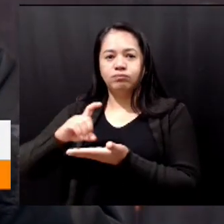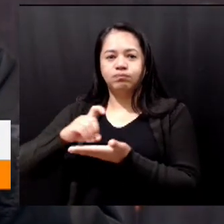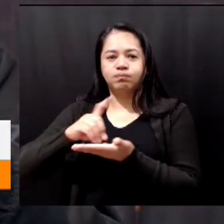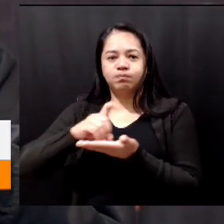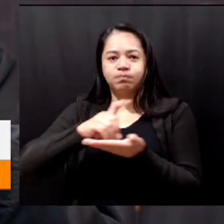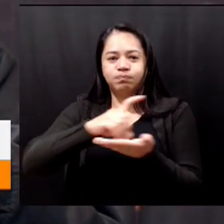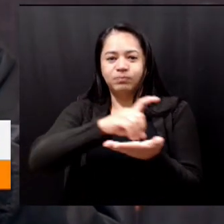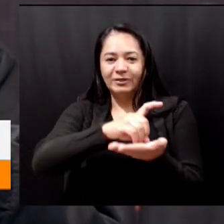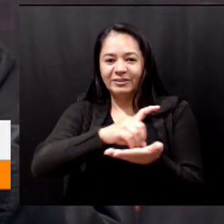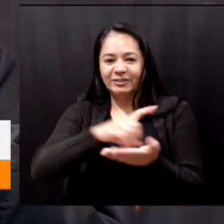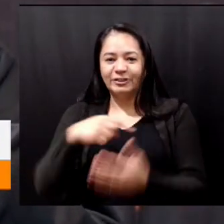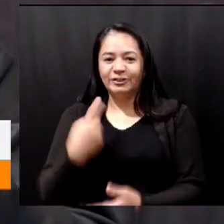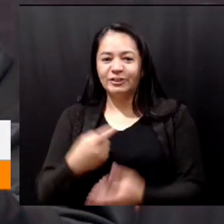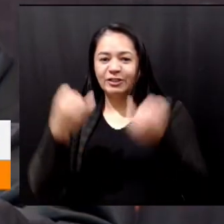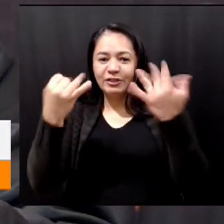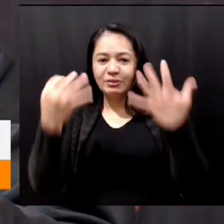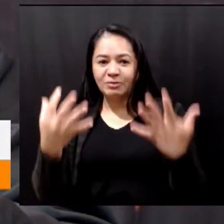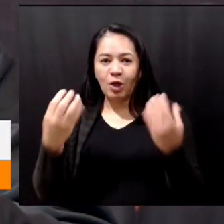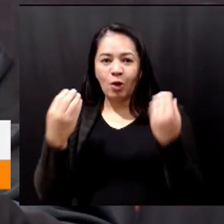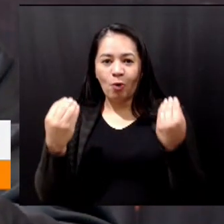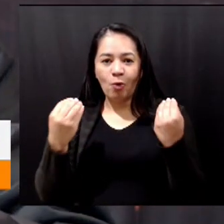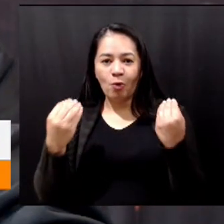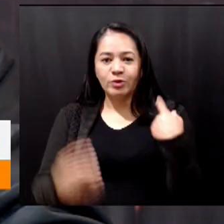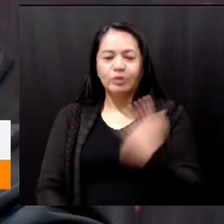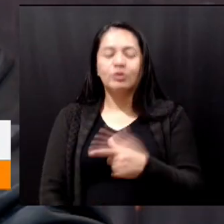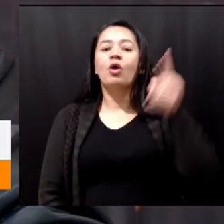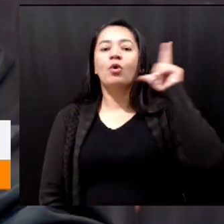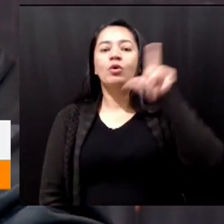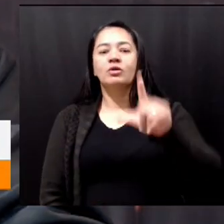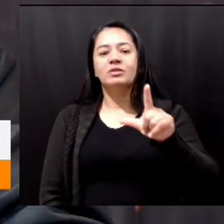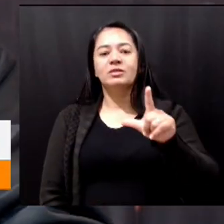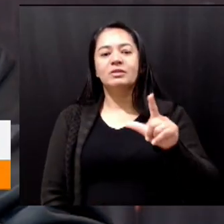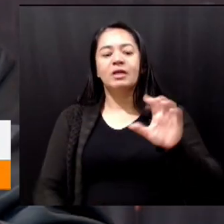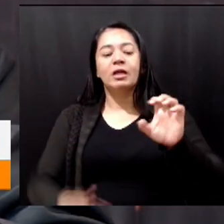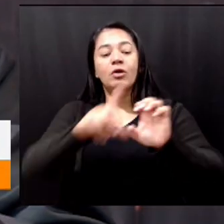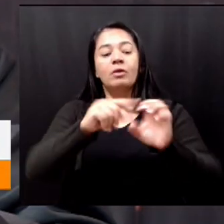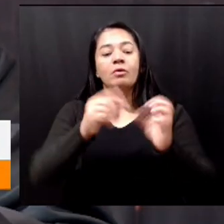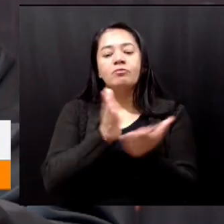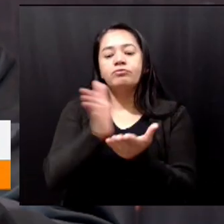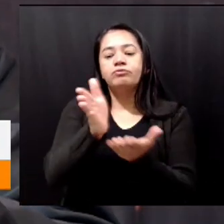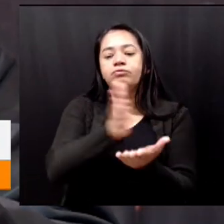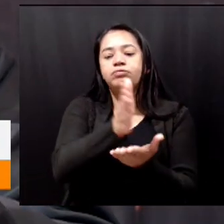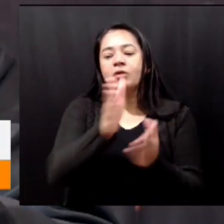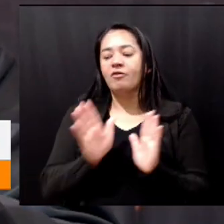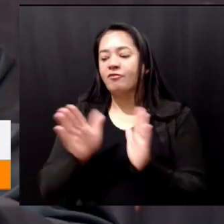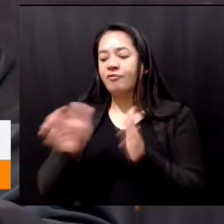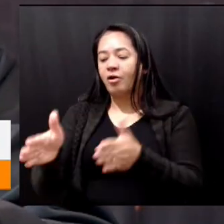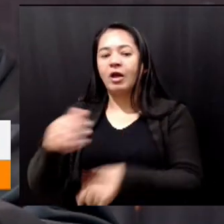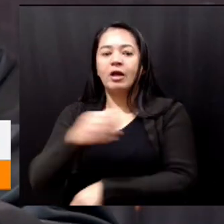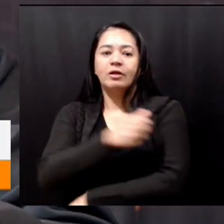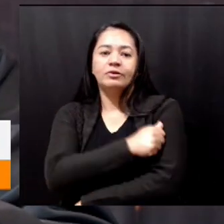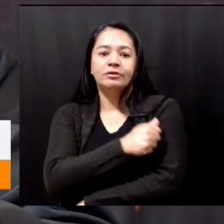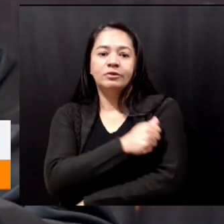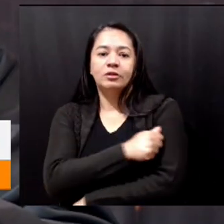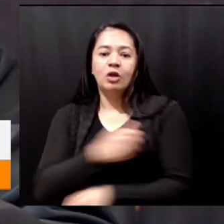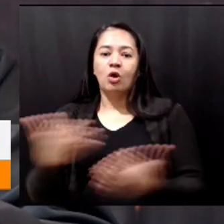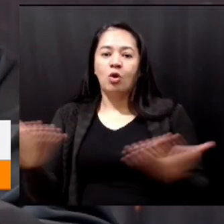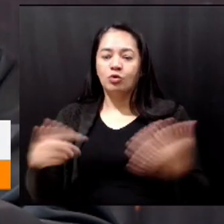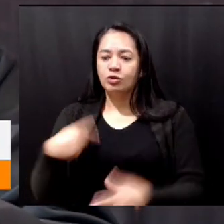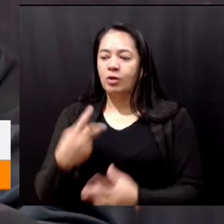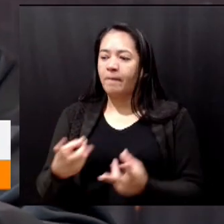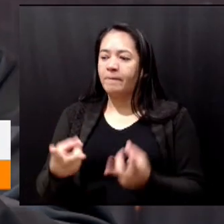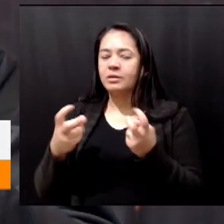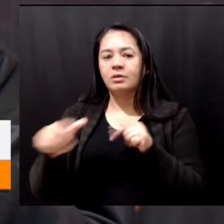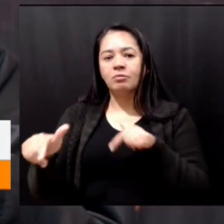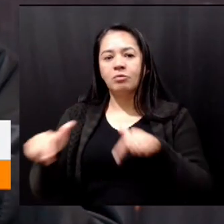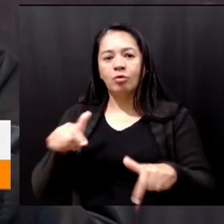em como que a gente pode levar esse viés empreendedor para os estudantes. Então hoje a gente vê um trabalho fantástico sendo realizado na PUC, no